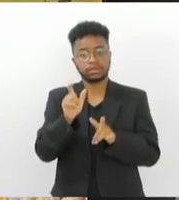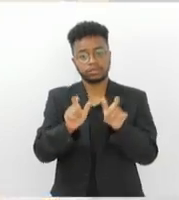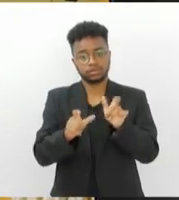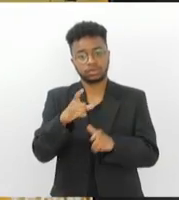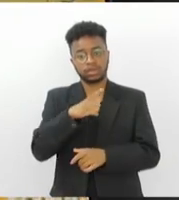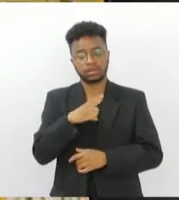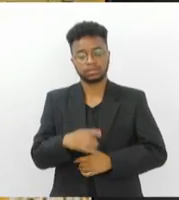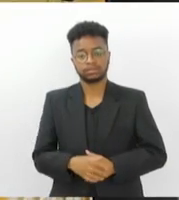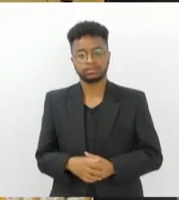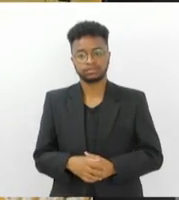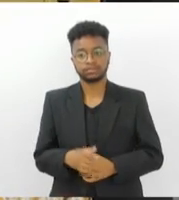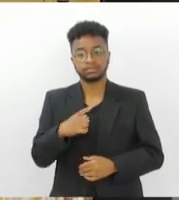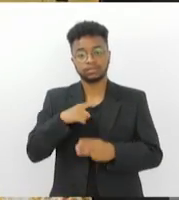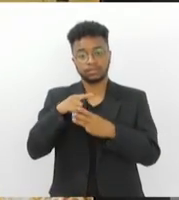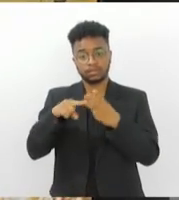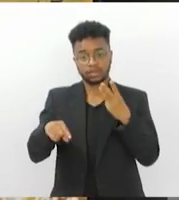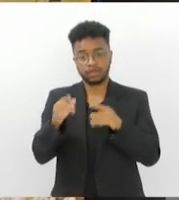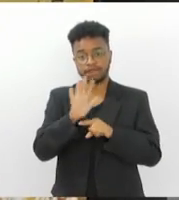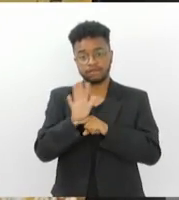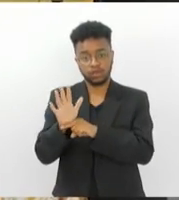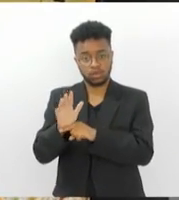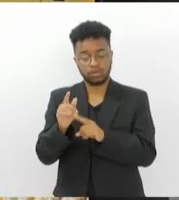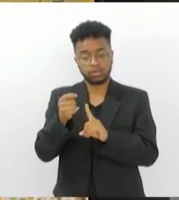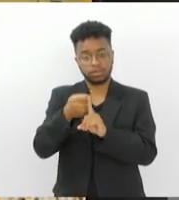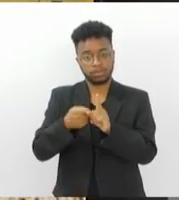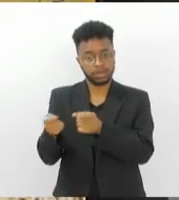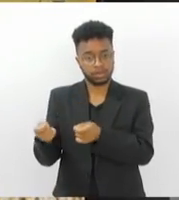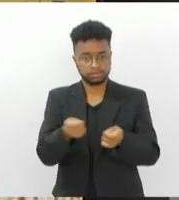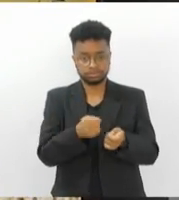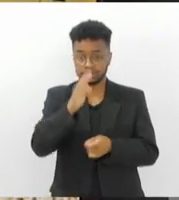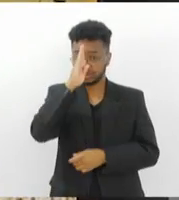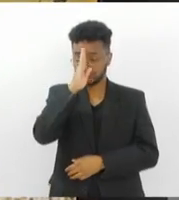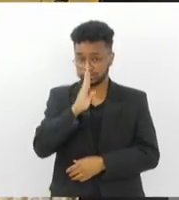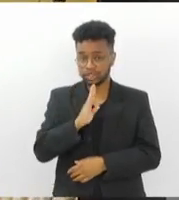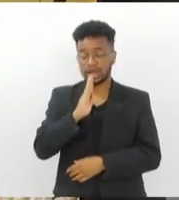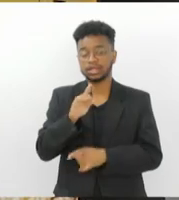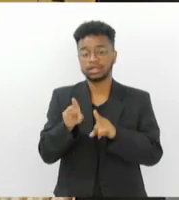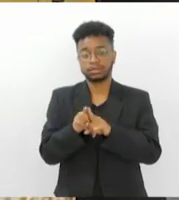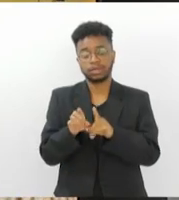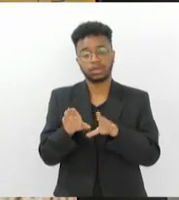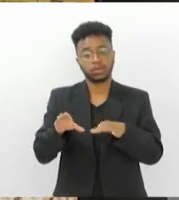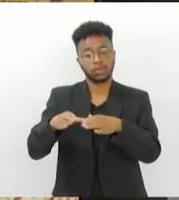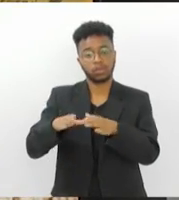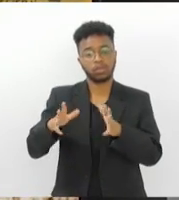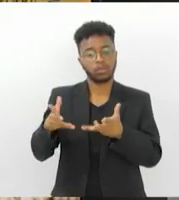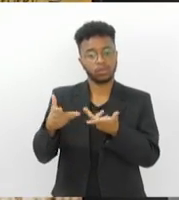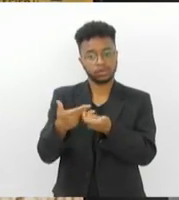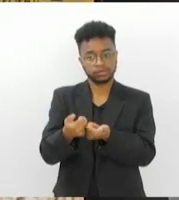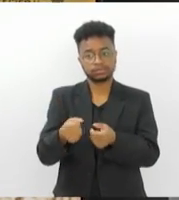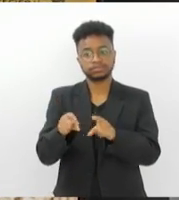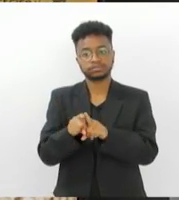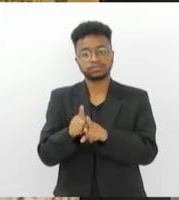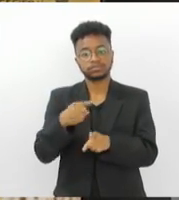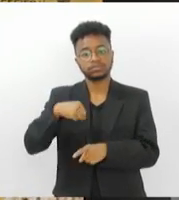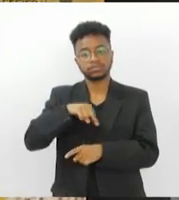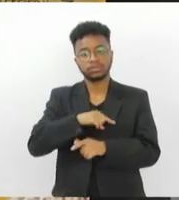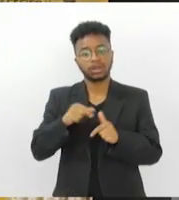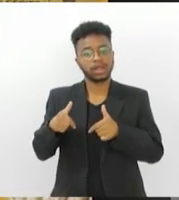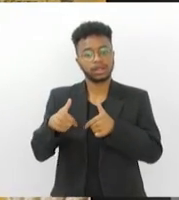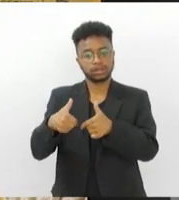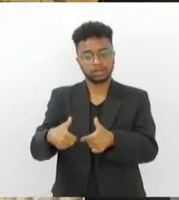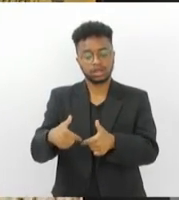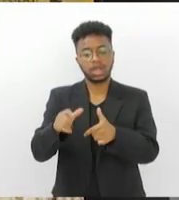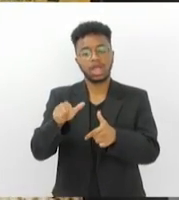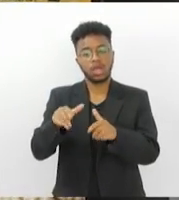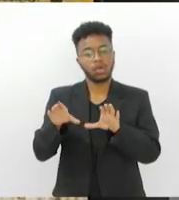tenha são três filmes por mês tudo gratuito público de qualidade as nossas linhas de atuação são o cine